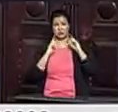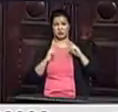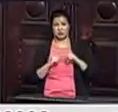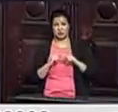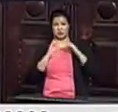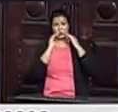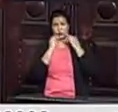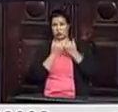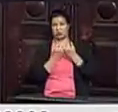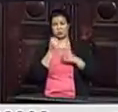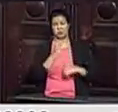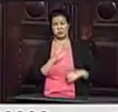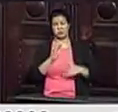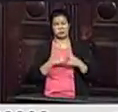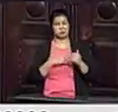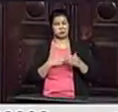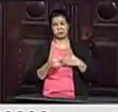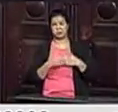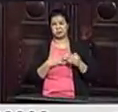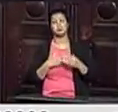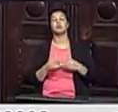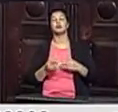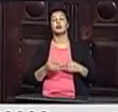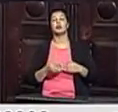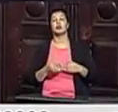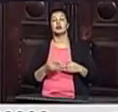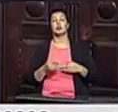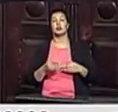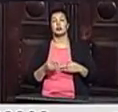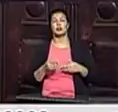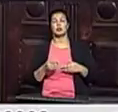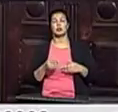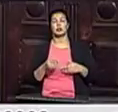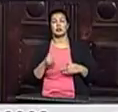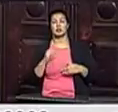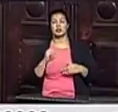Congresso Nacional, qualquer que seja a casa, se